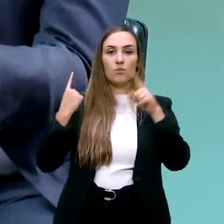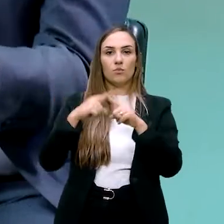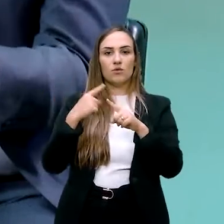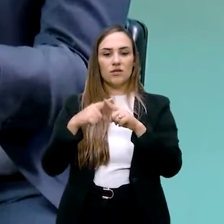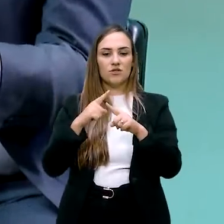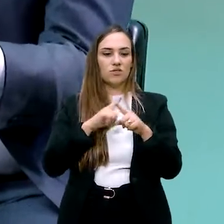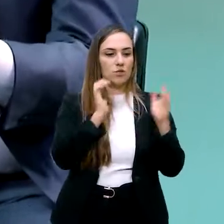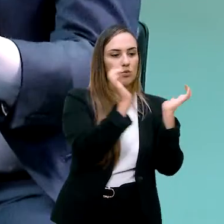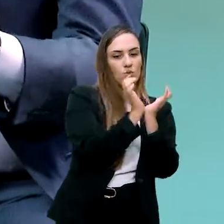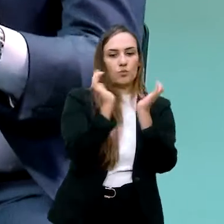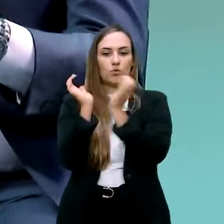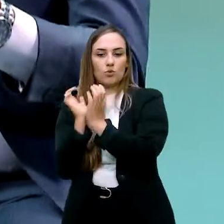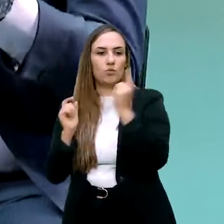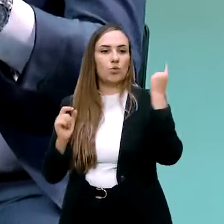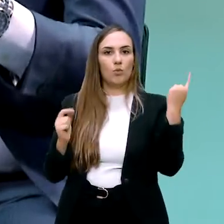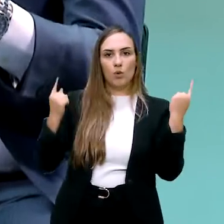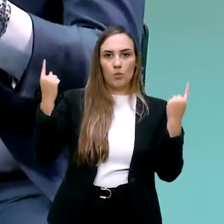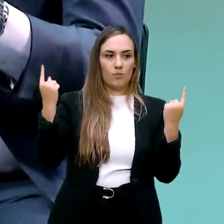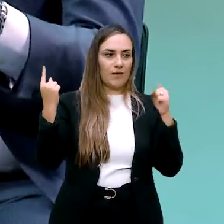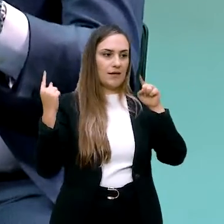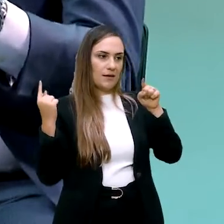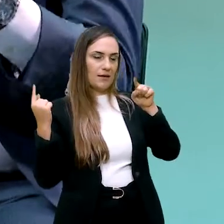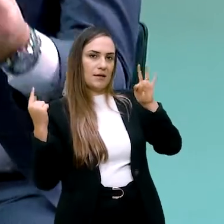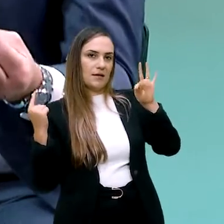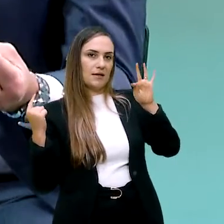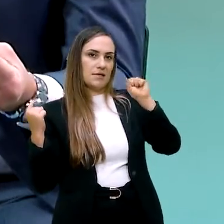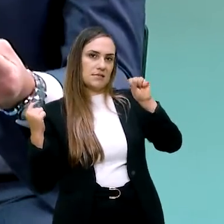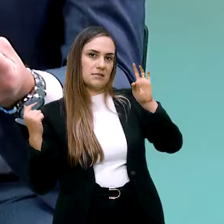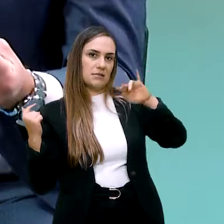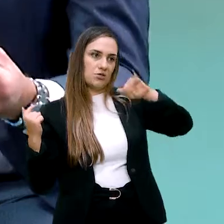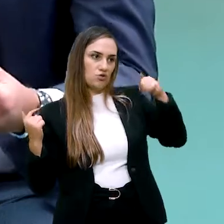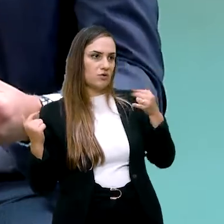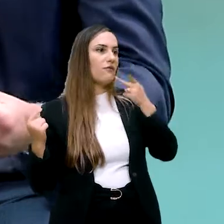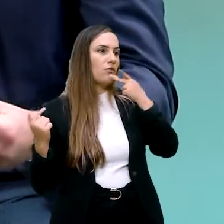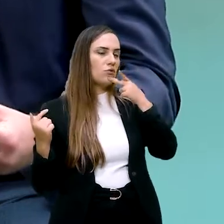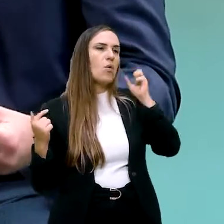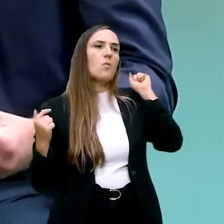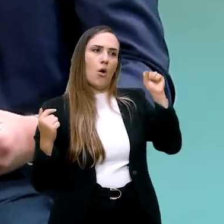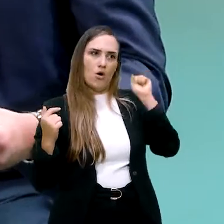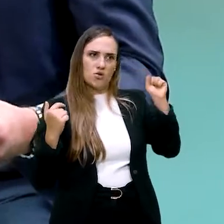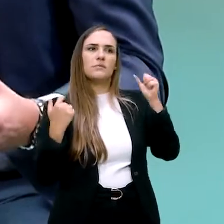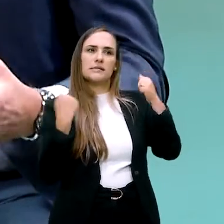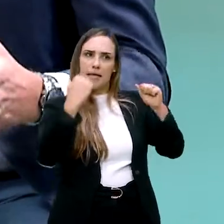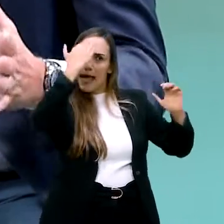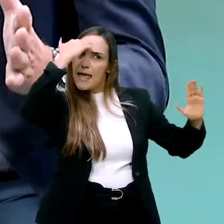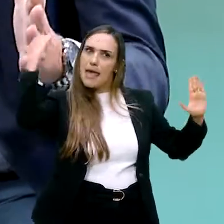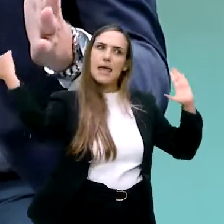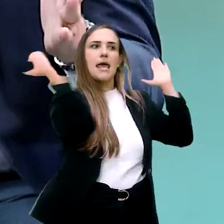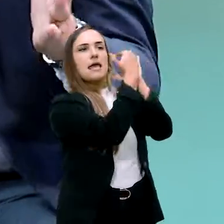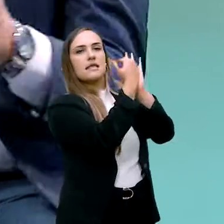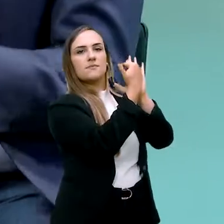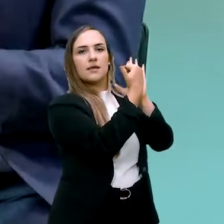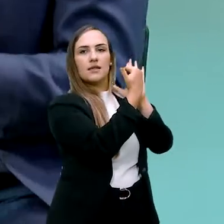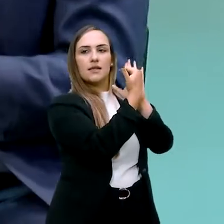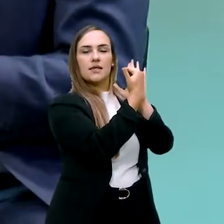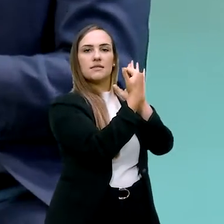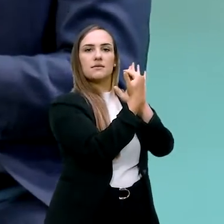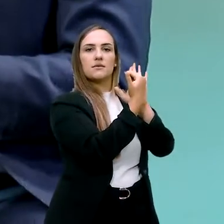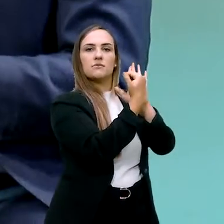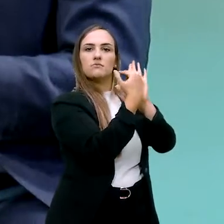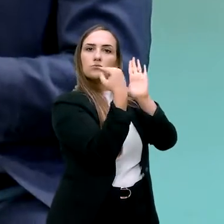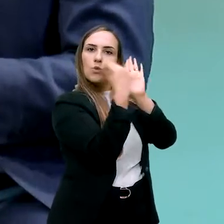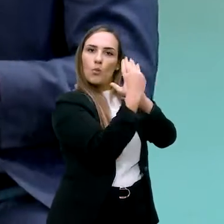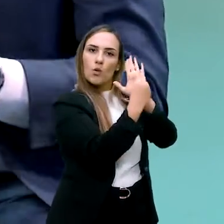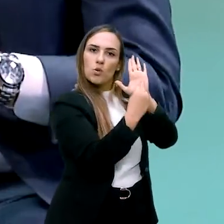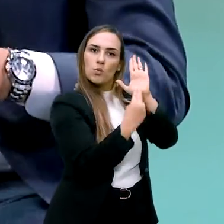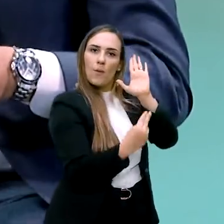duas turmas julgadoras. Perfeito. Uma entendia pela taxatividade do rol e outra não. Então, para sanear essa divergência,